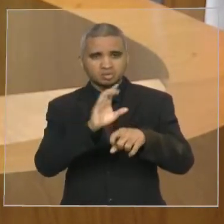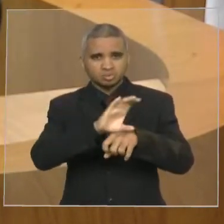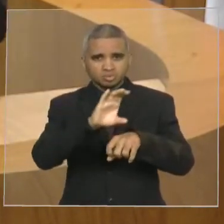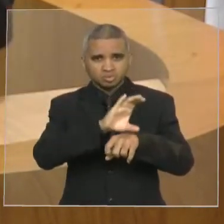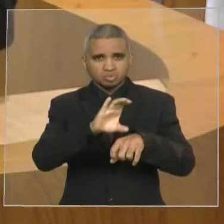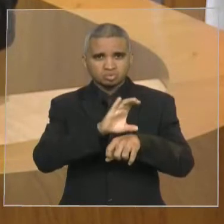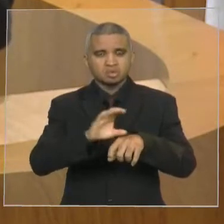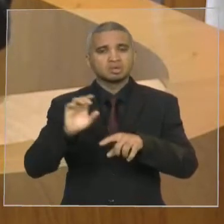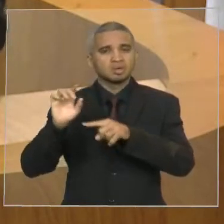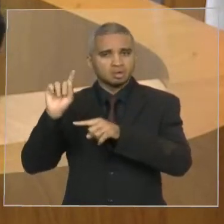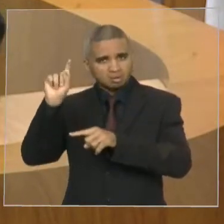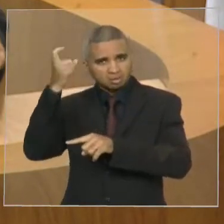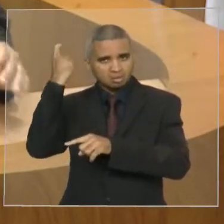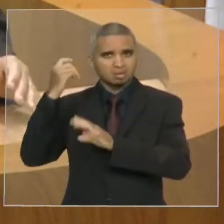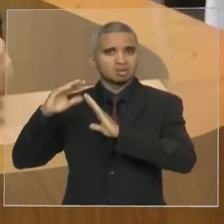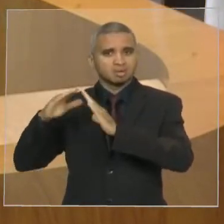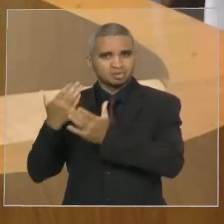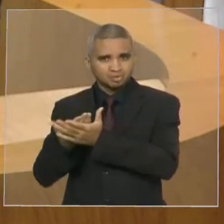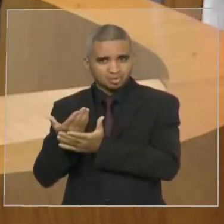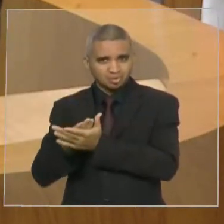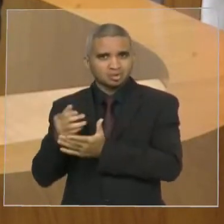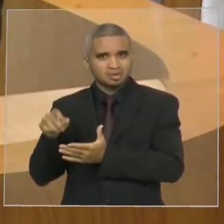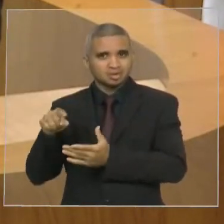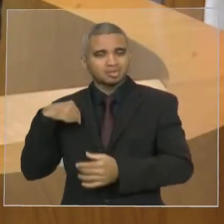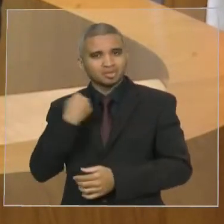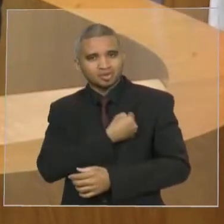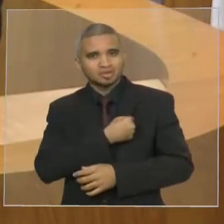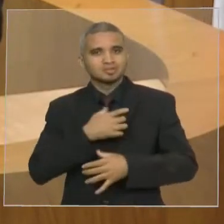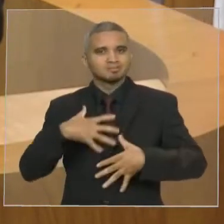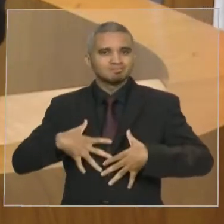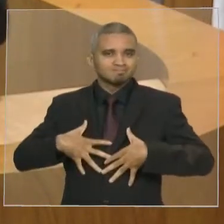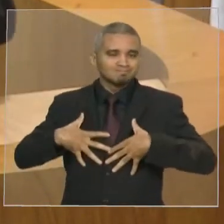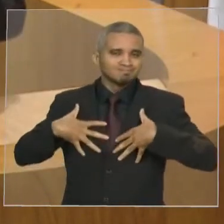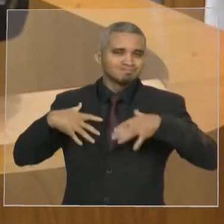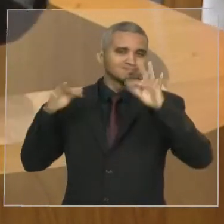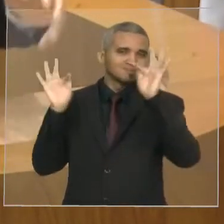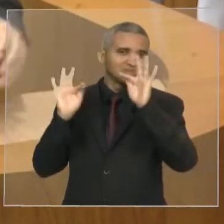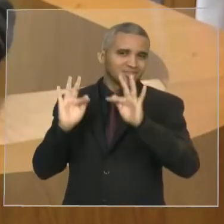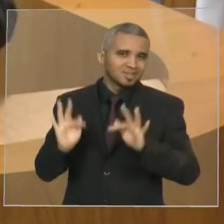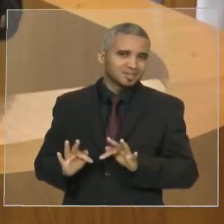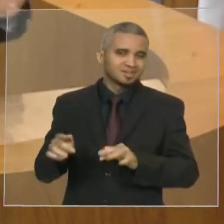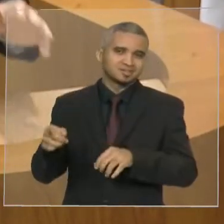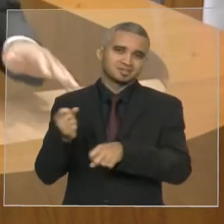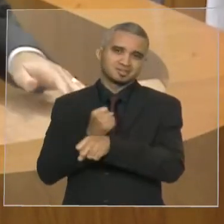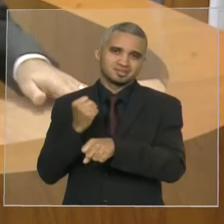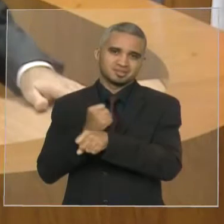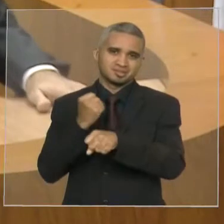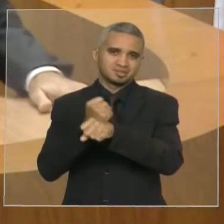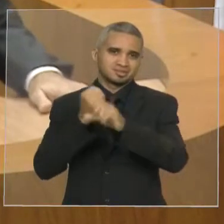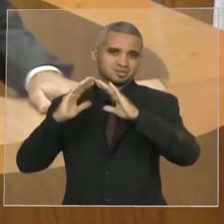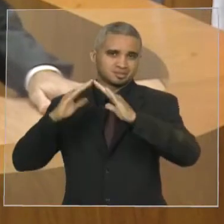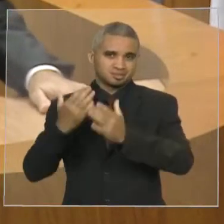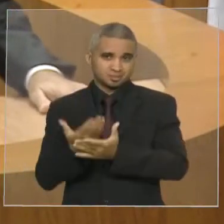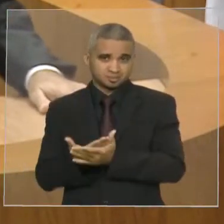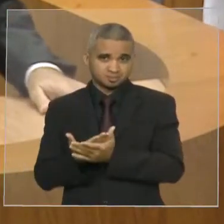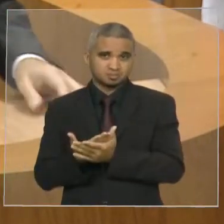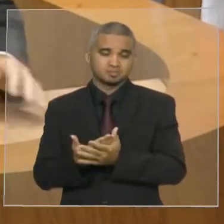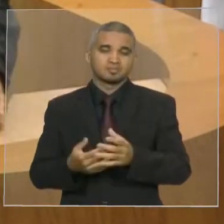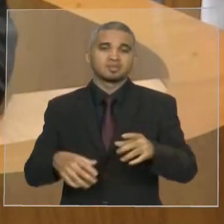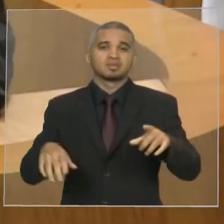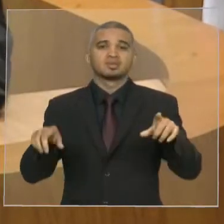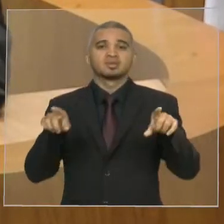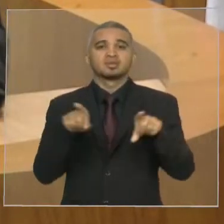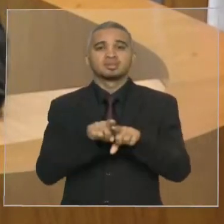ensino, e todos nós estamos muito contentes com aquela reforma. Na oportunidade, também se fez uma visita